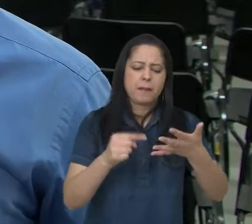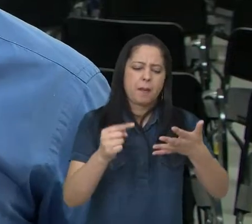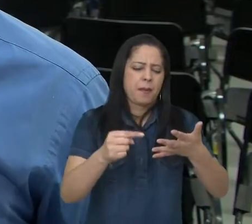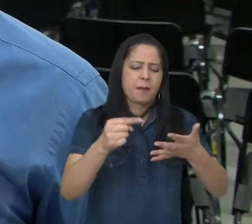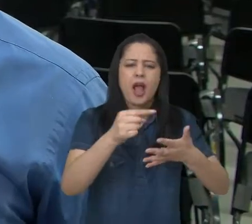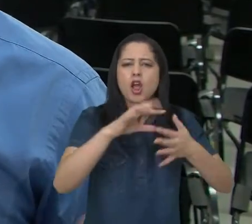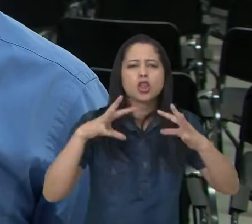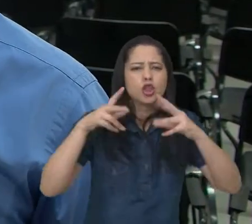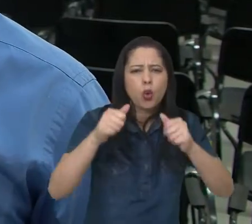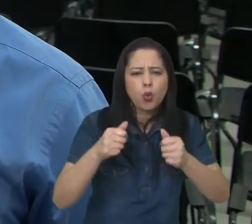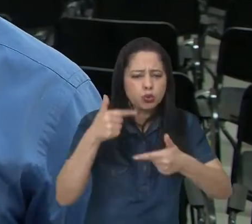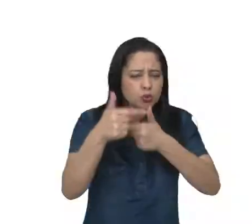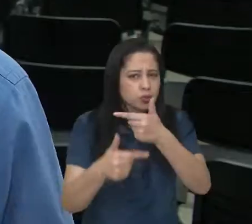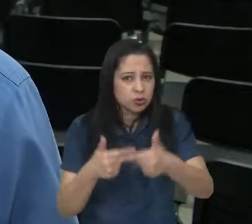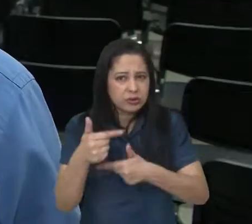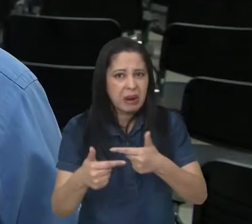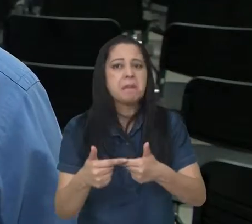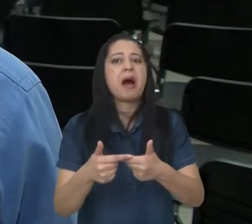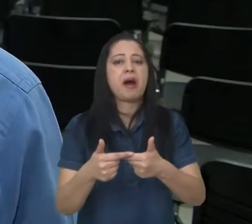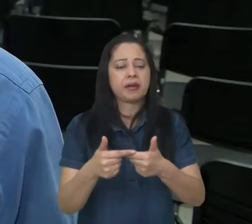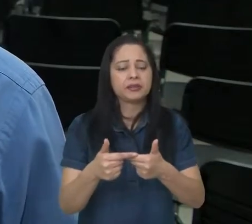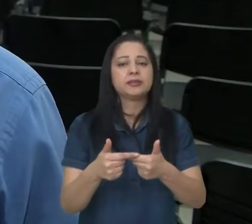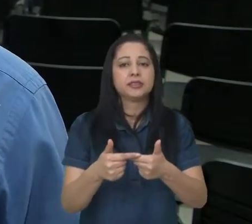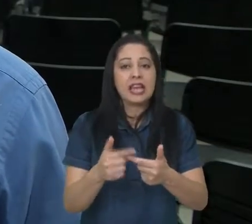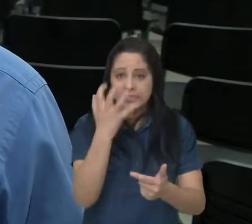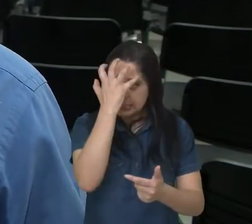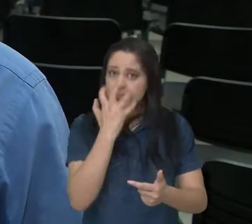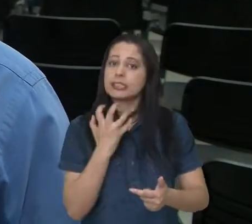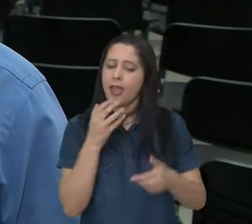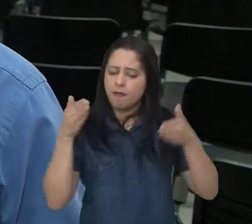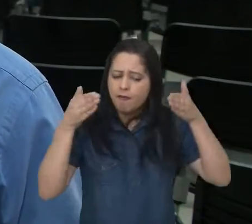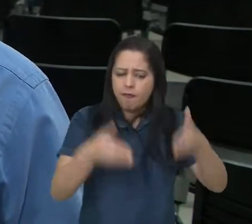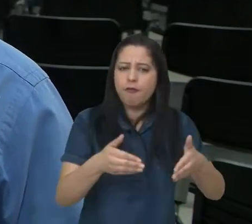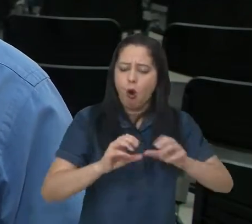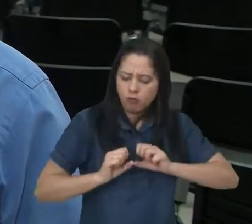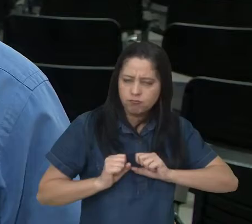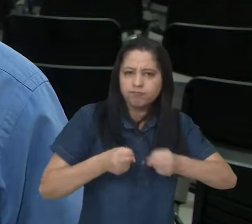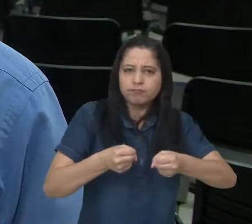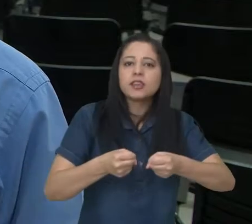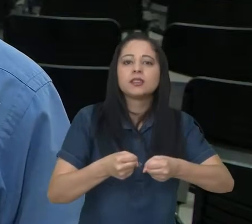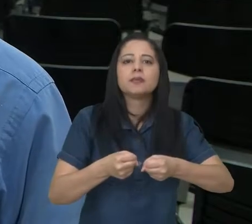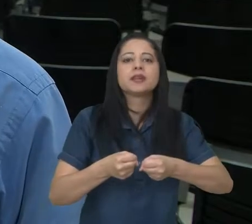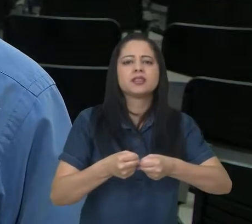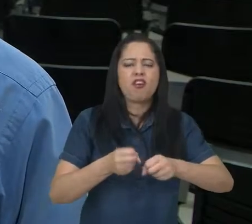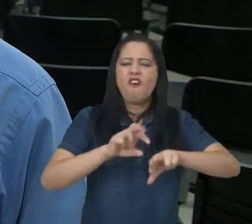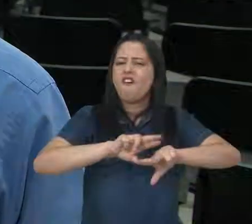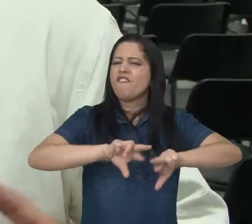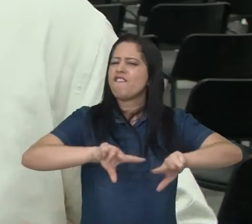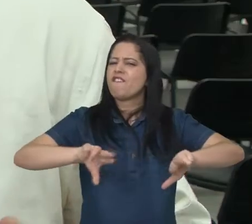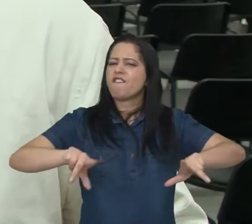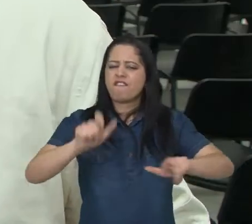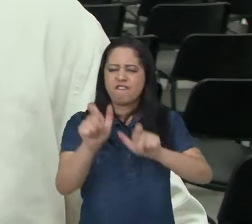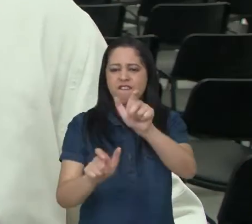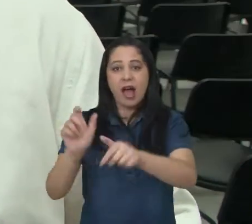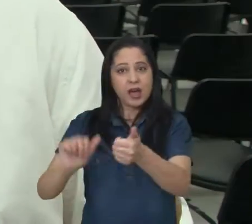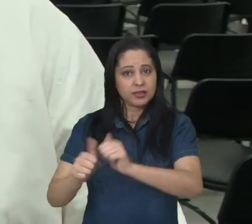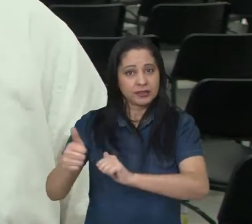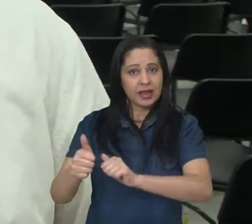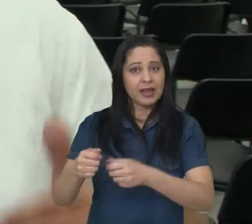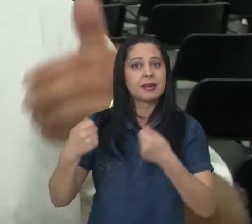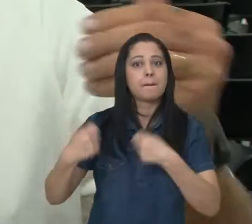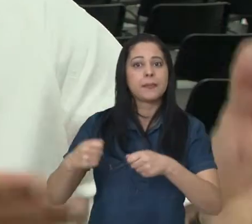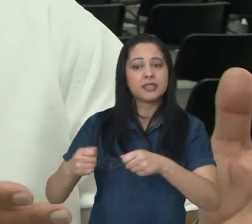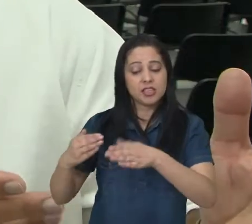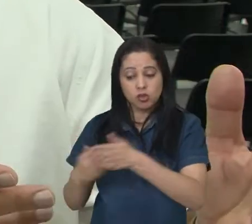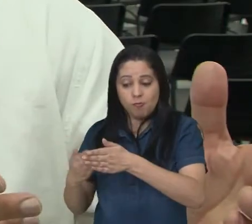todos os envolvidos que trabalham o dia a dia. É um trabalho que tem que levar muito a sério, muito foco e muita determinação. Vários atletas tiveram que